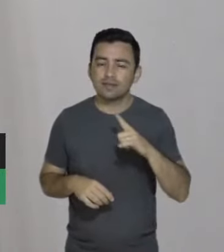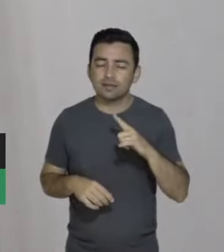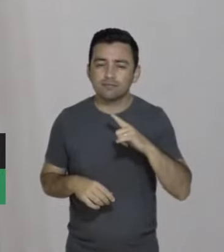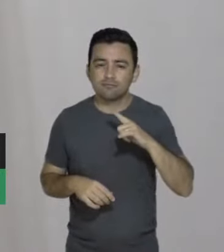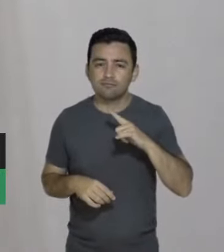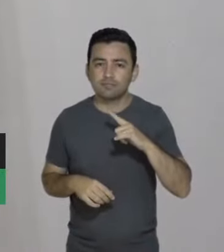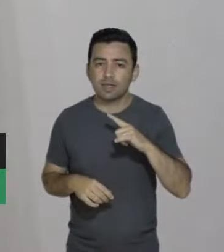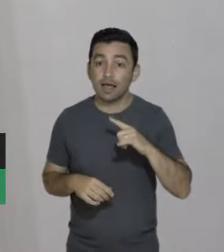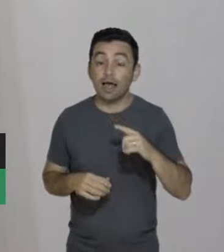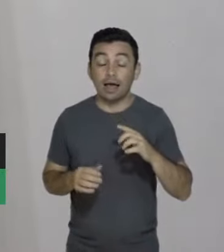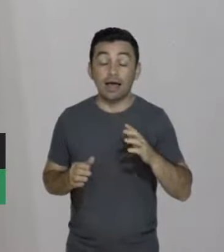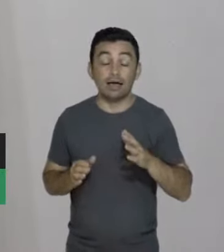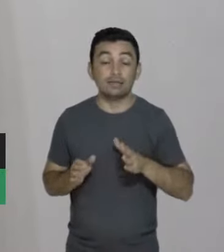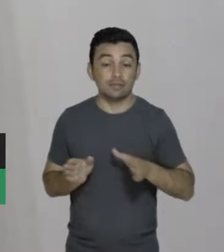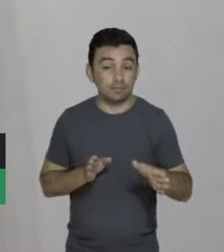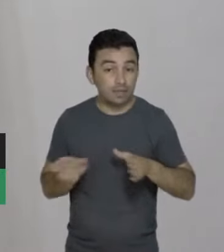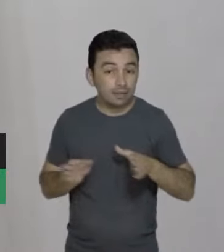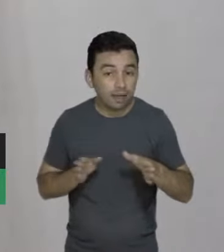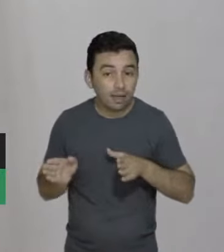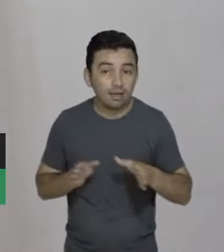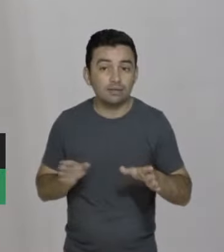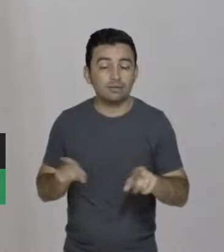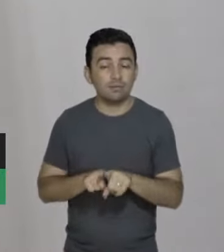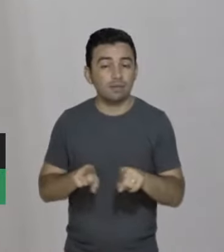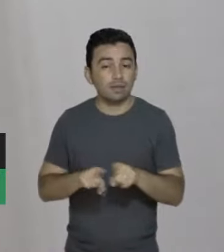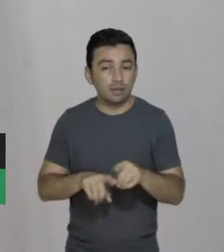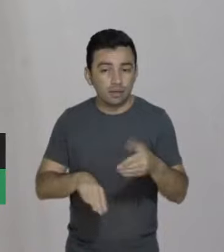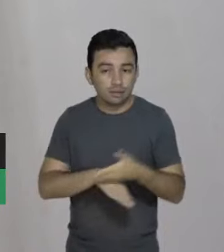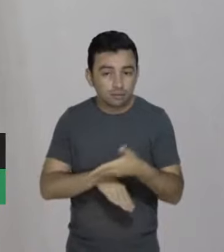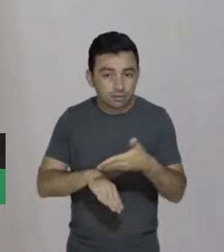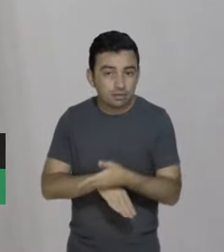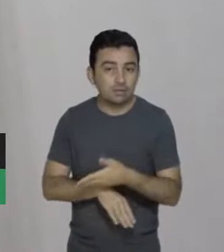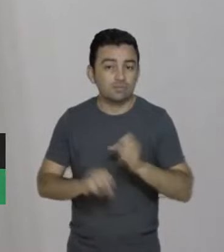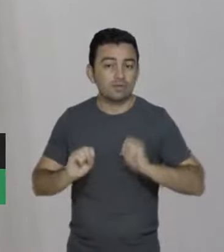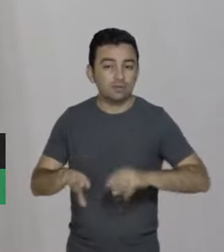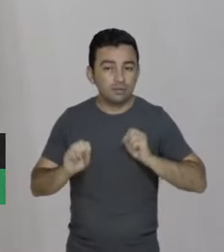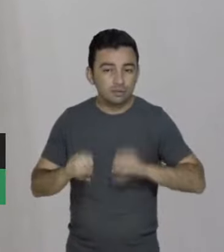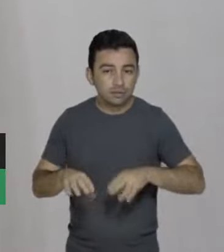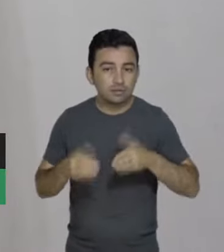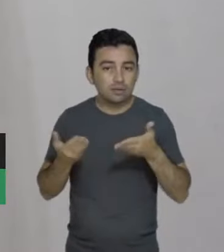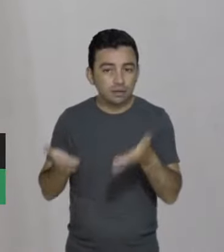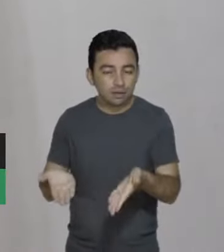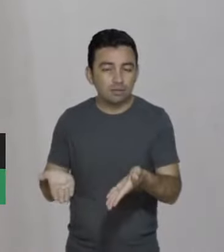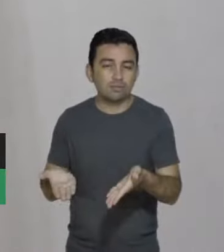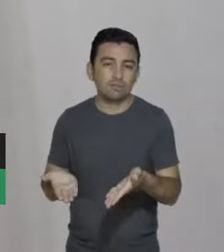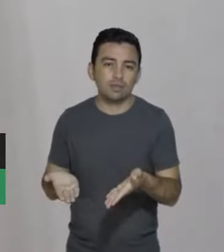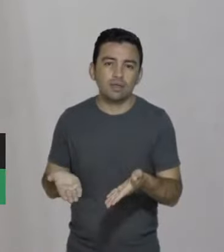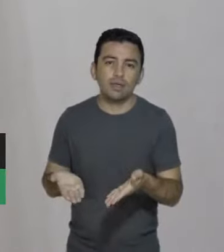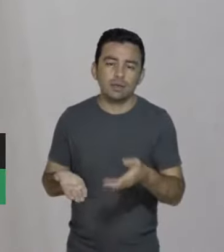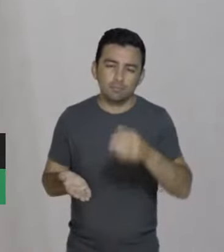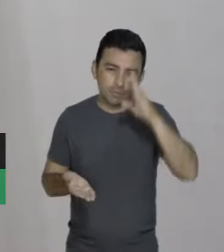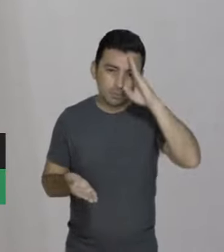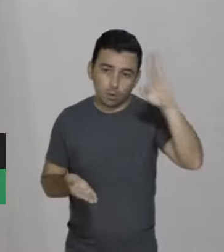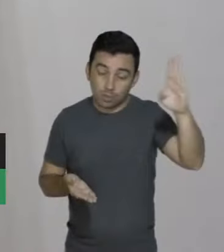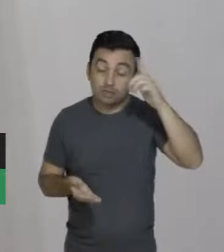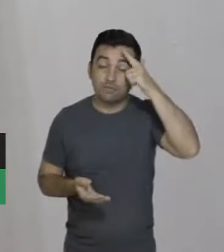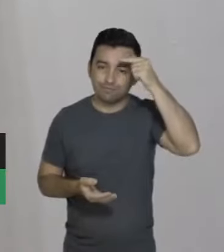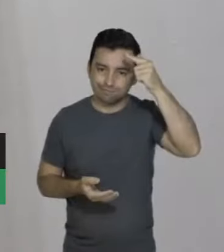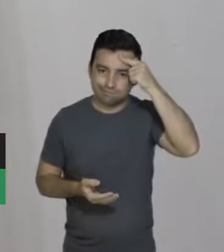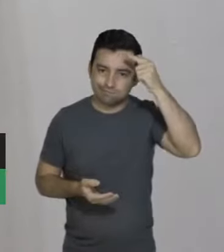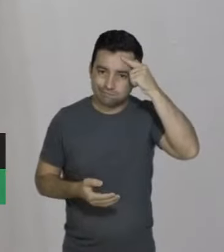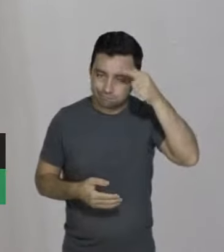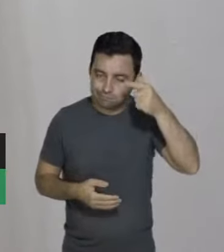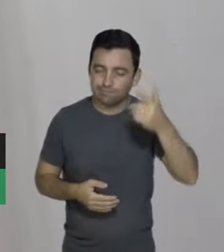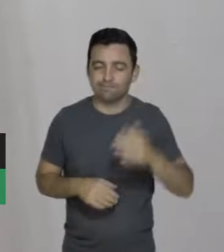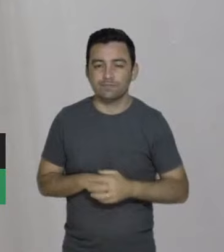acessibilidade e acesso a o ensino à educação especialmente a educação de ensino superior e